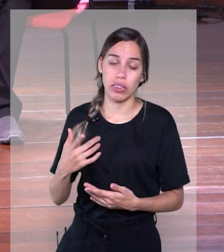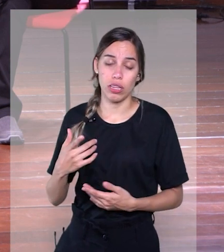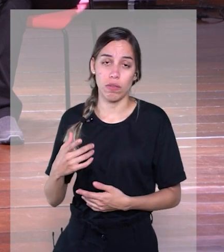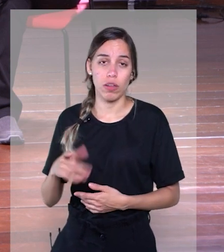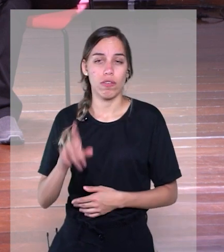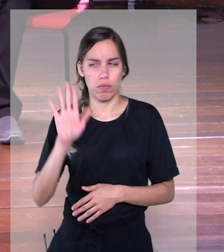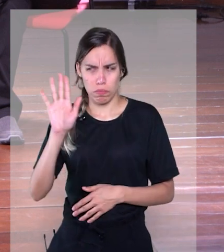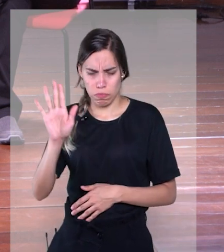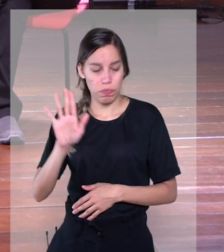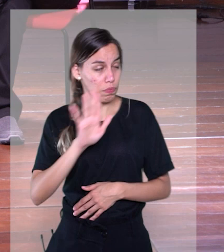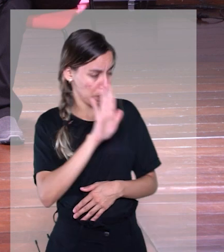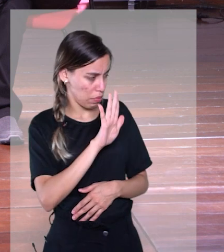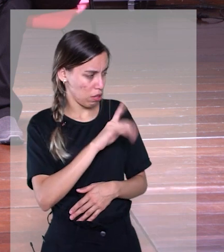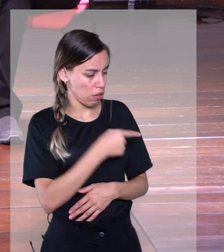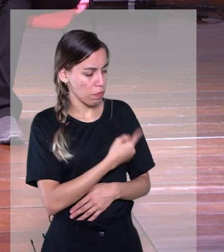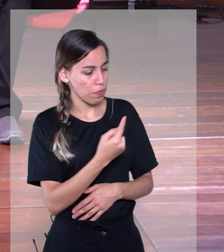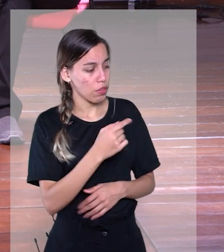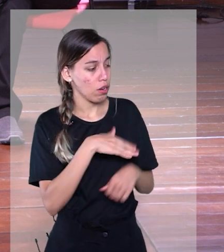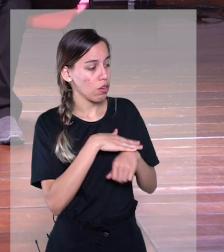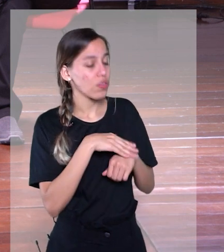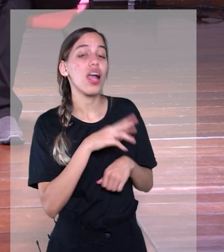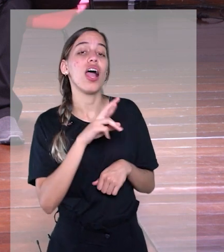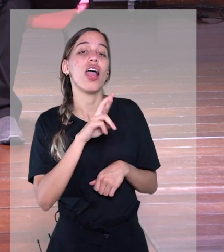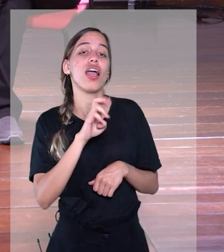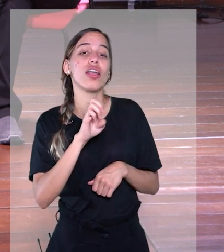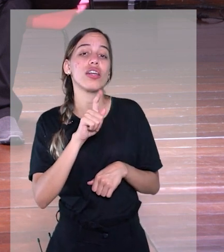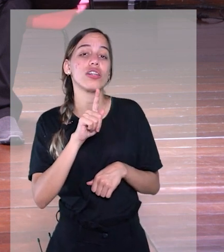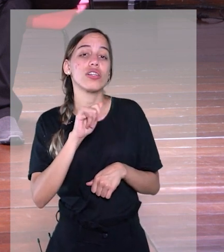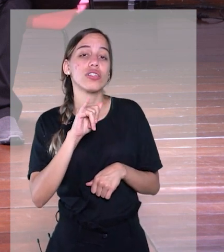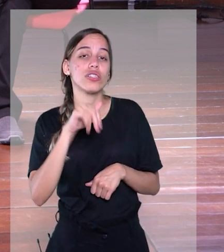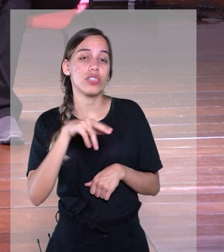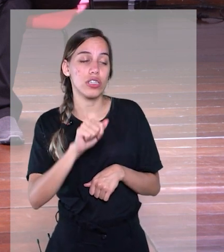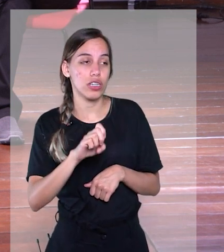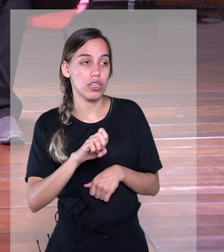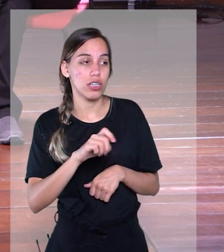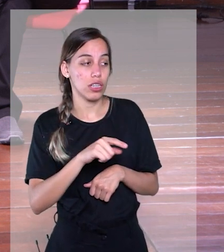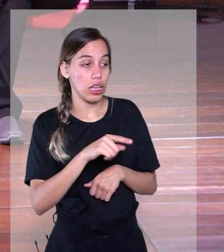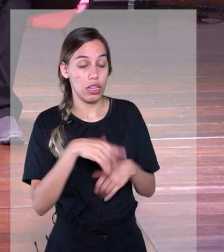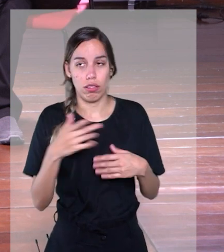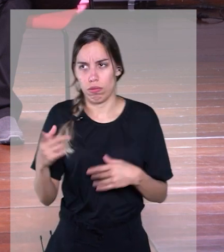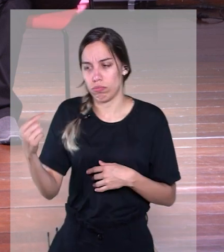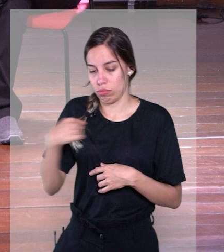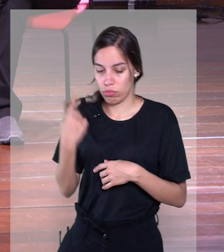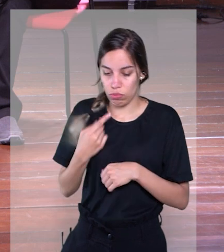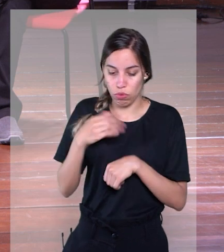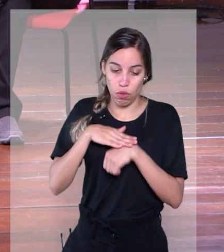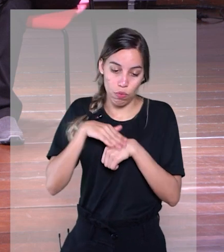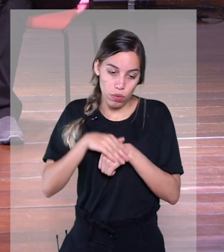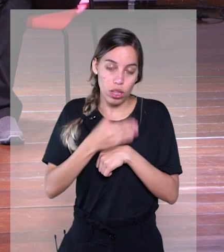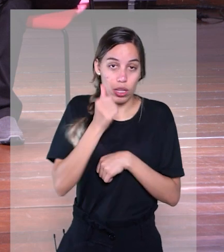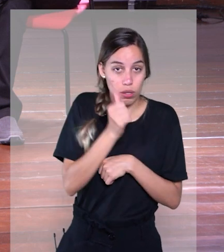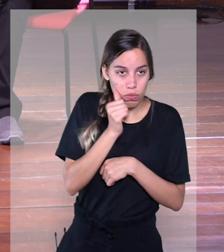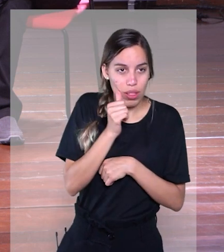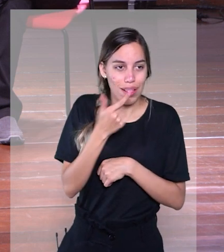Editora Autêntica, que se encantou pelo projeto. Então, todos esses ingredientes se juntaram